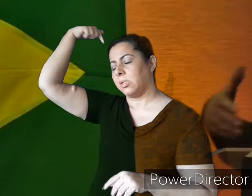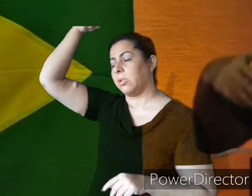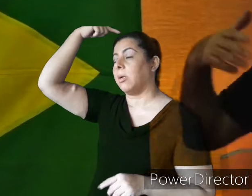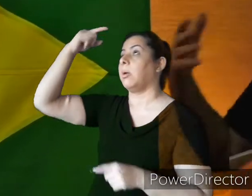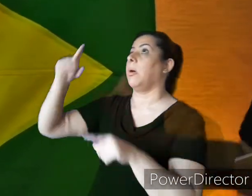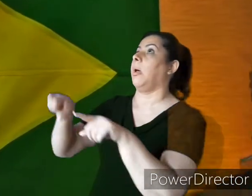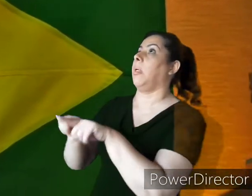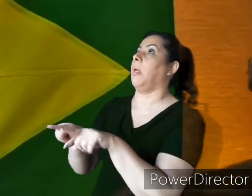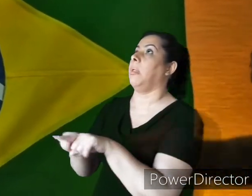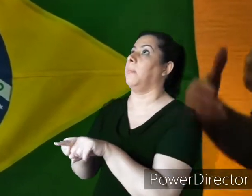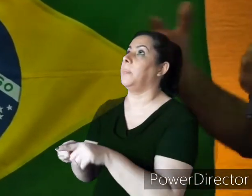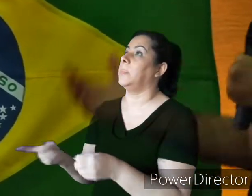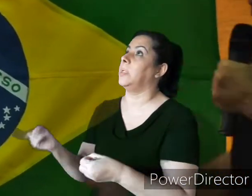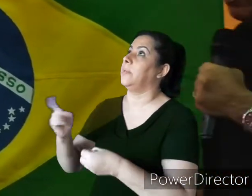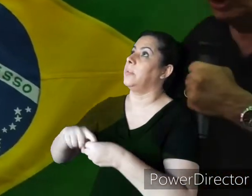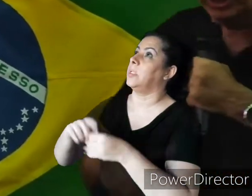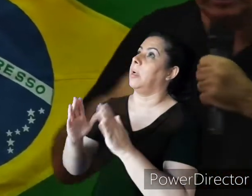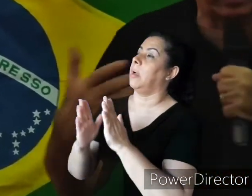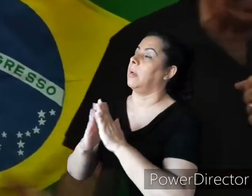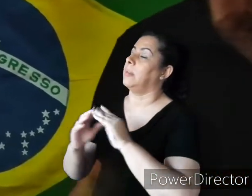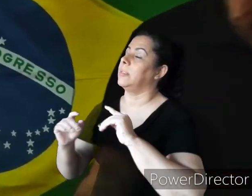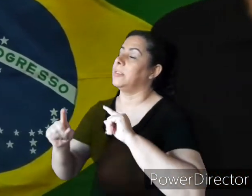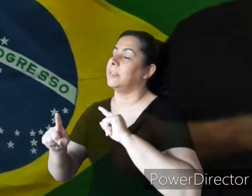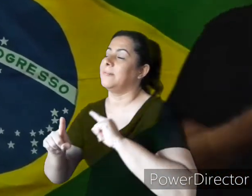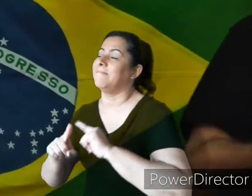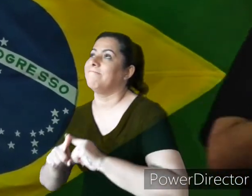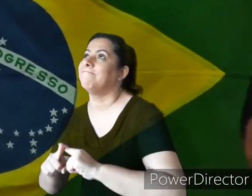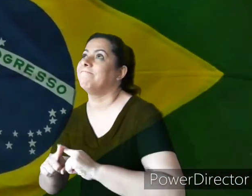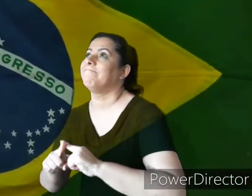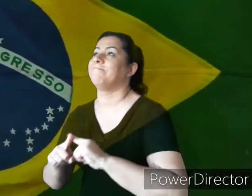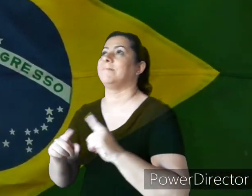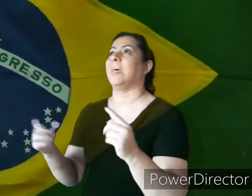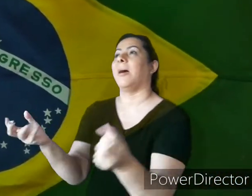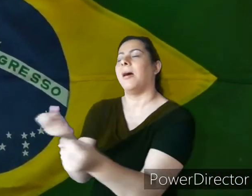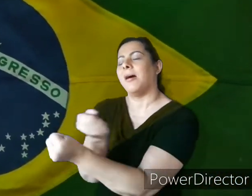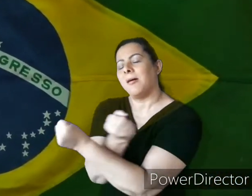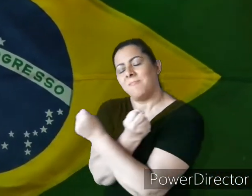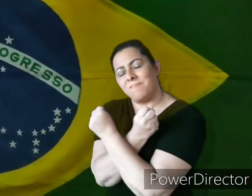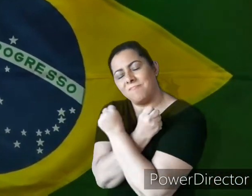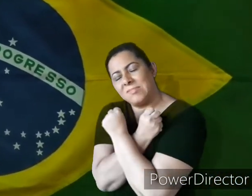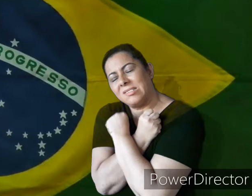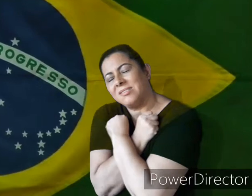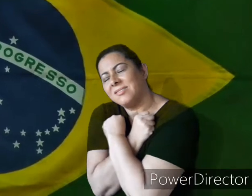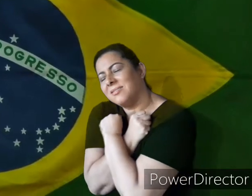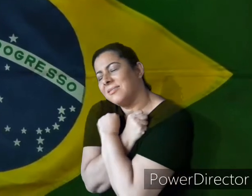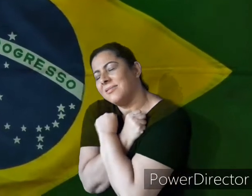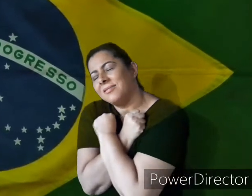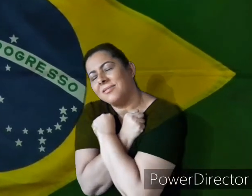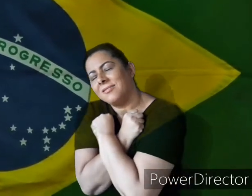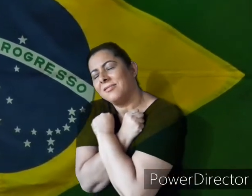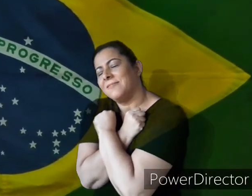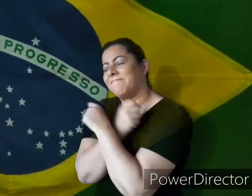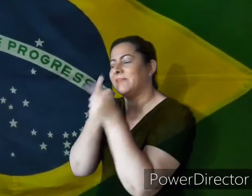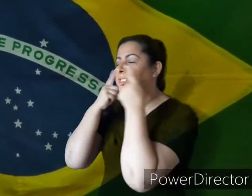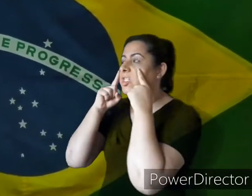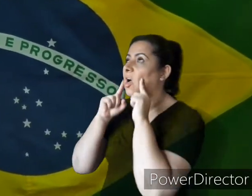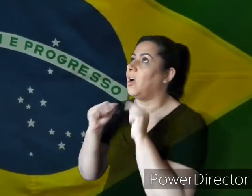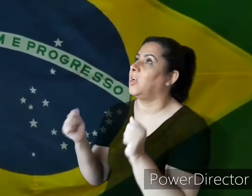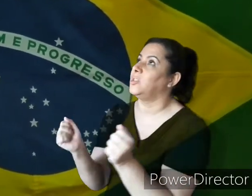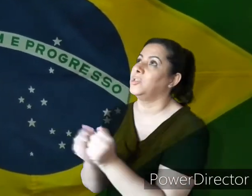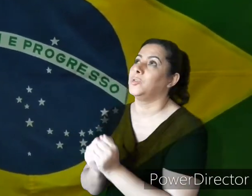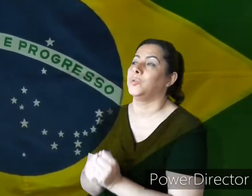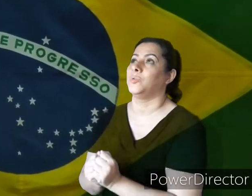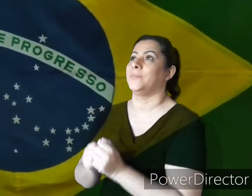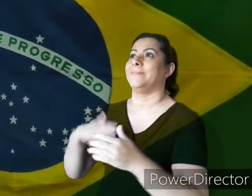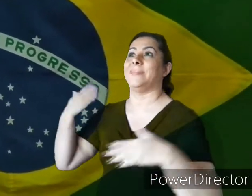juntos, nos alegrarmos juntos, cantarmos, dançarmos, orarmos juntos na Tua casa, Pai. Sim, ó Deus,